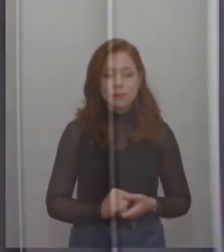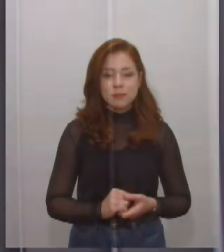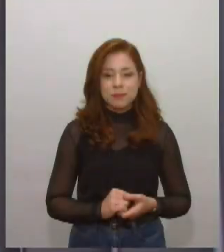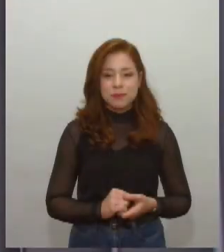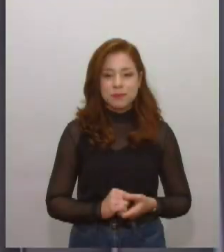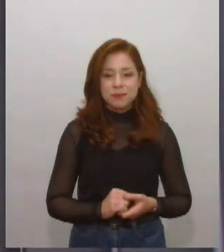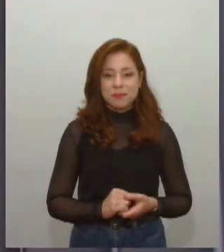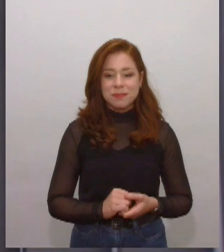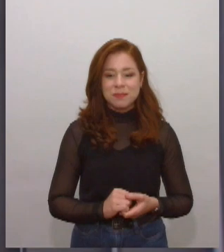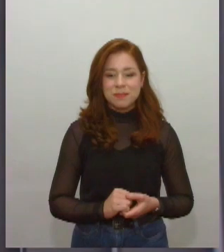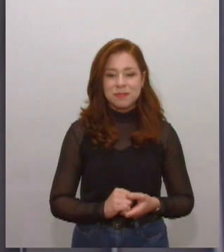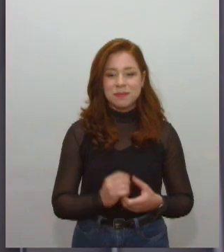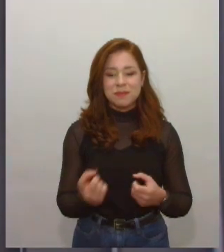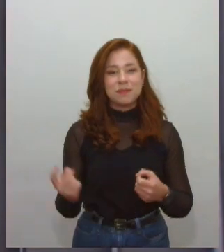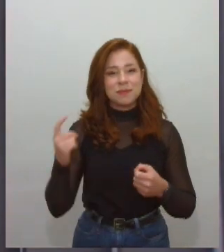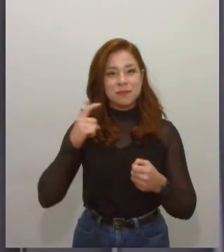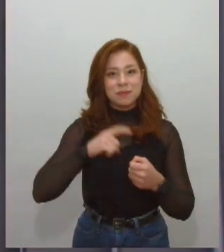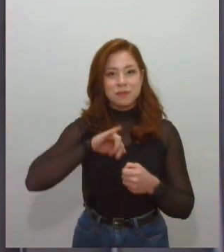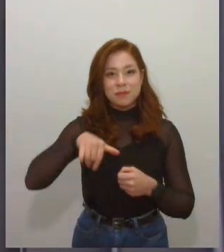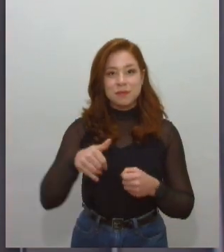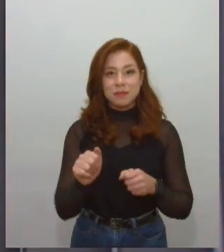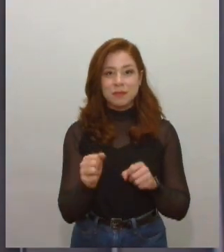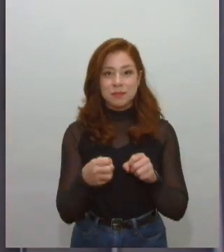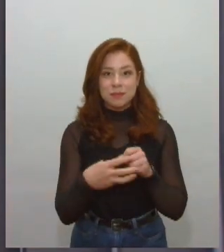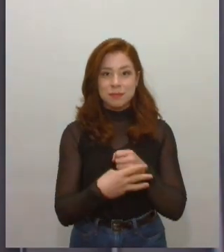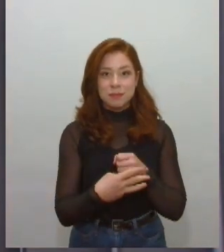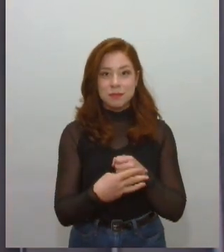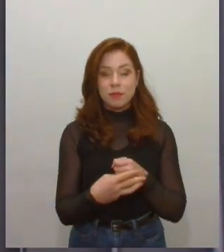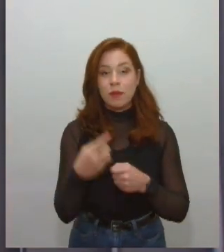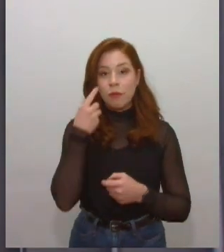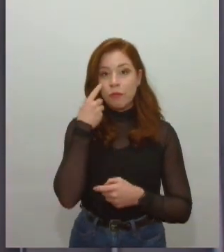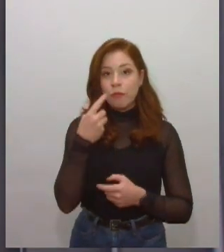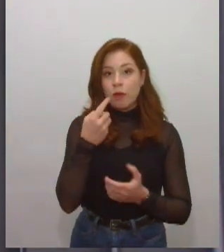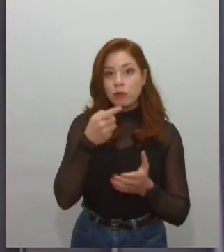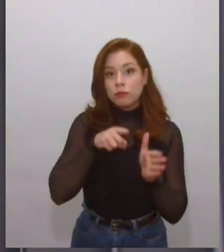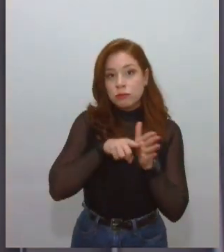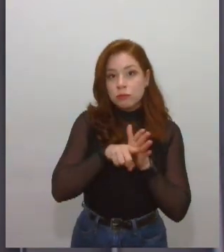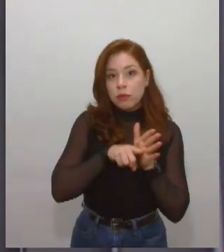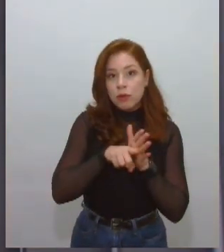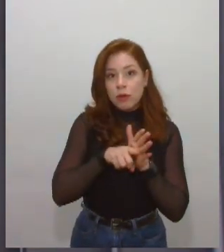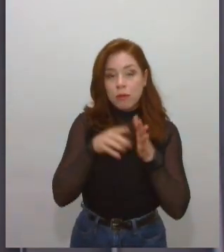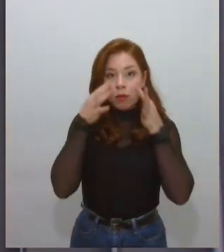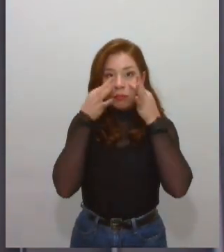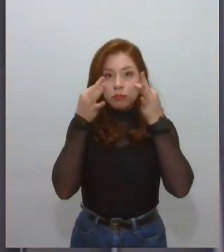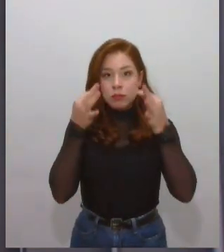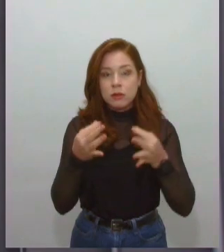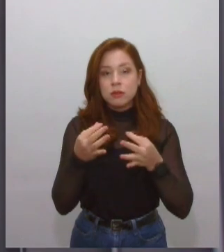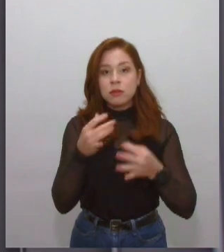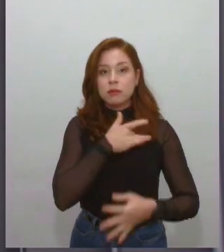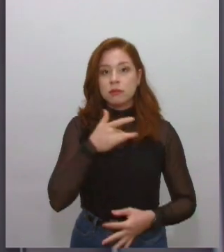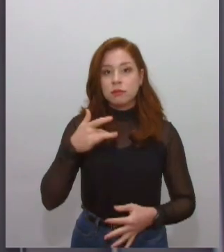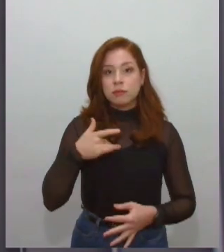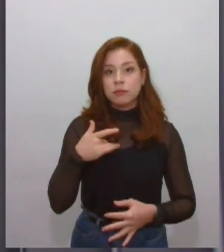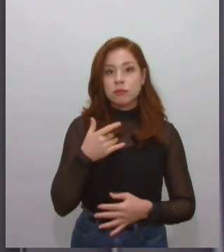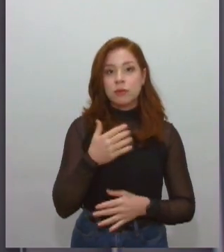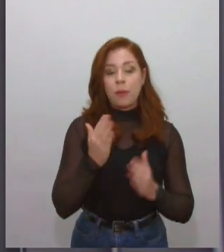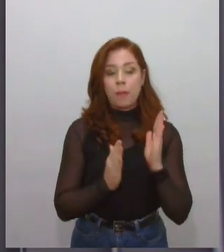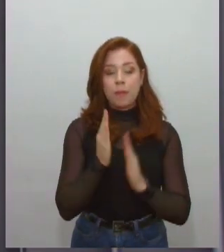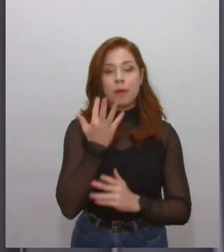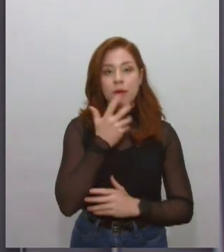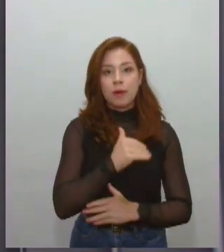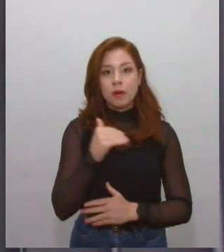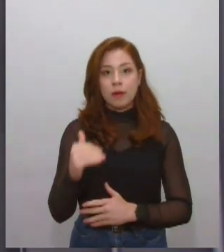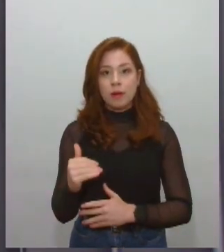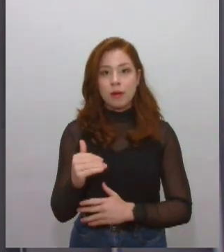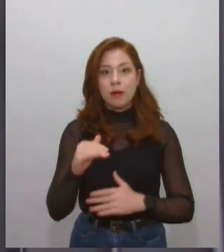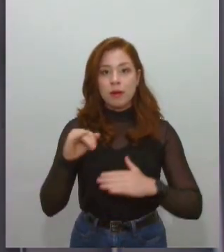Estamos de volta com o Jornal da Alese. Olha, um estudo do Observatório de Saúde na Infância da Fundação Oswaldo Cruz revelou que o percentual